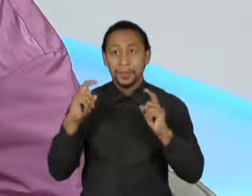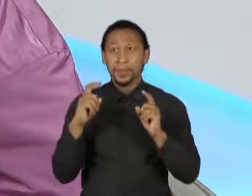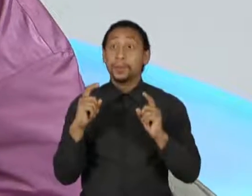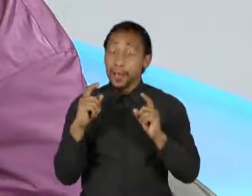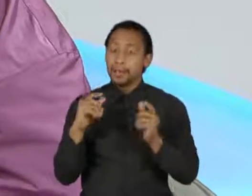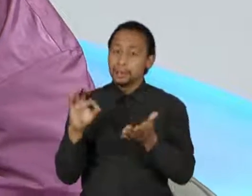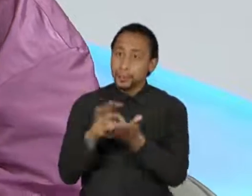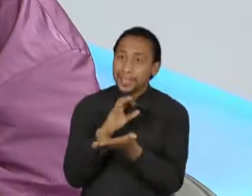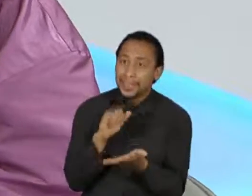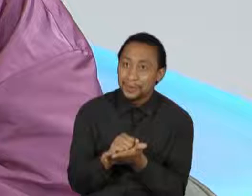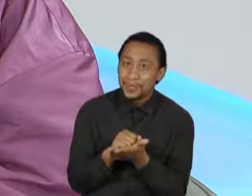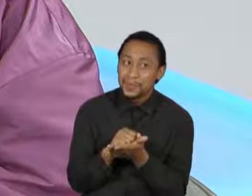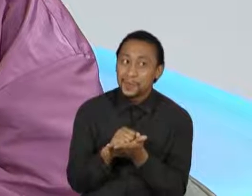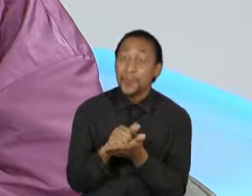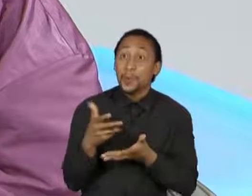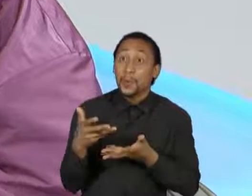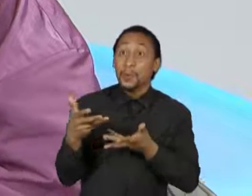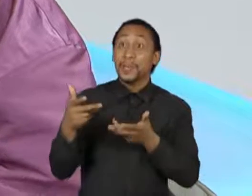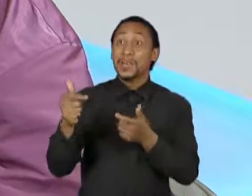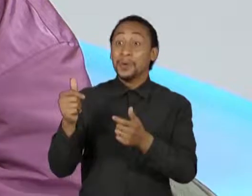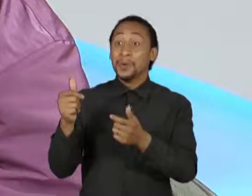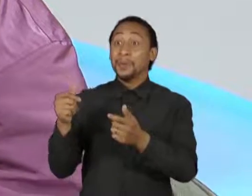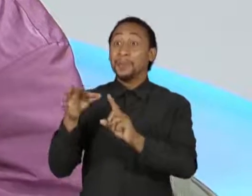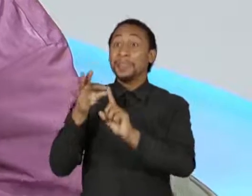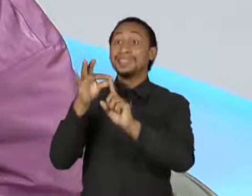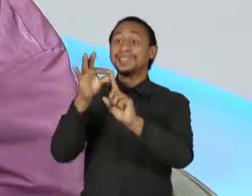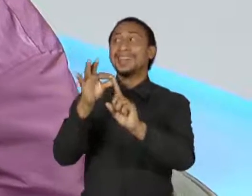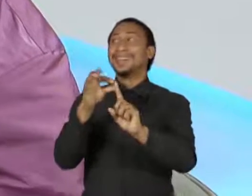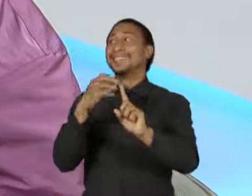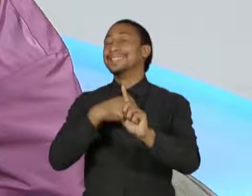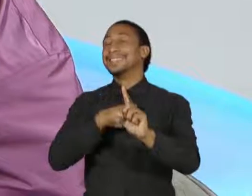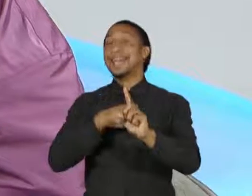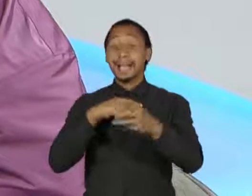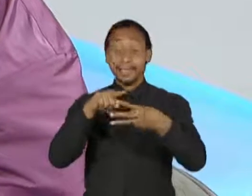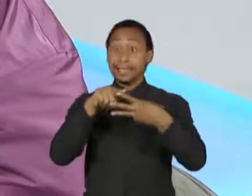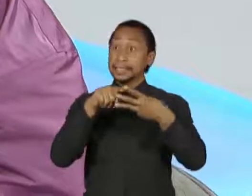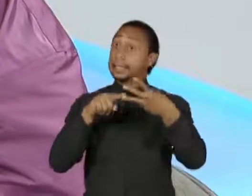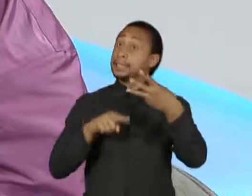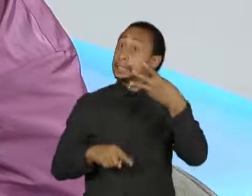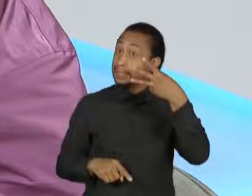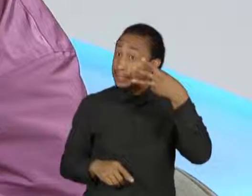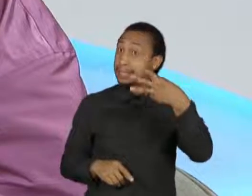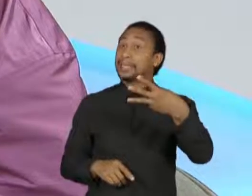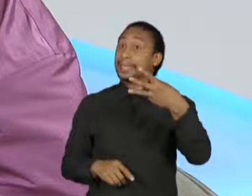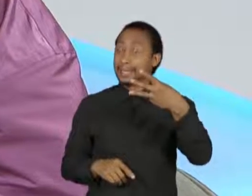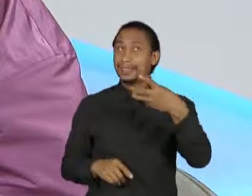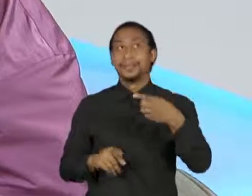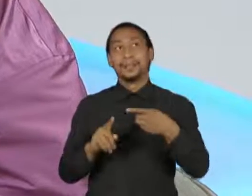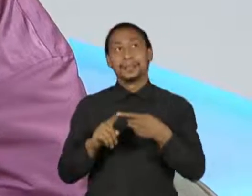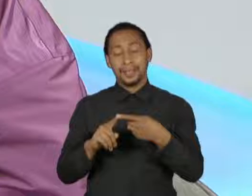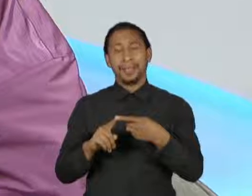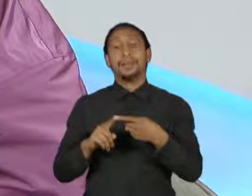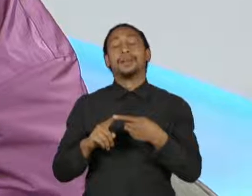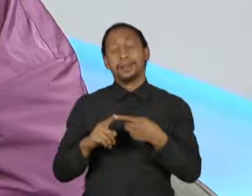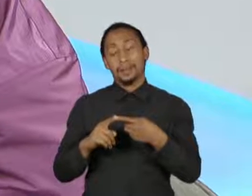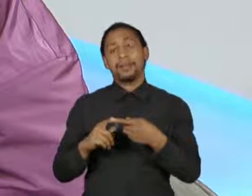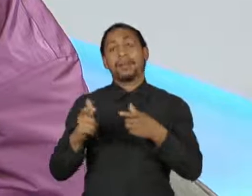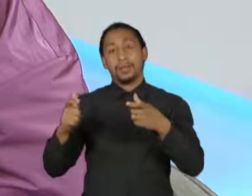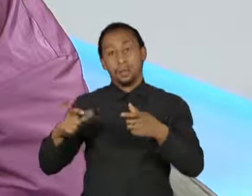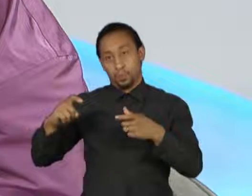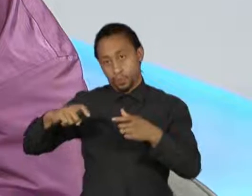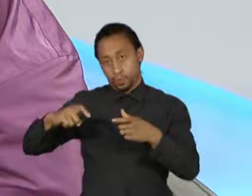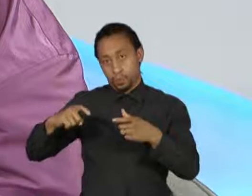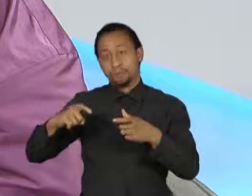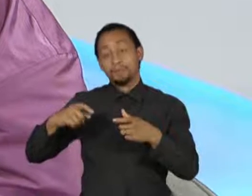indicação, e aí já fiquei super feliz, e não veio uma, vieram 3 indicações, né? Sim. Tanto de álbum de música